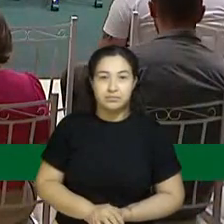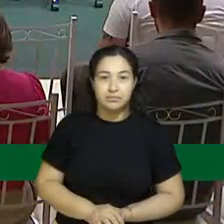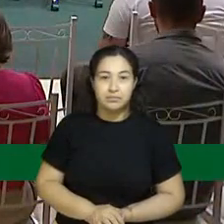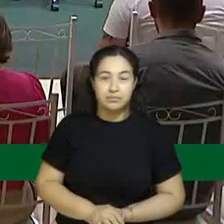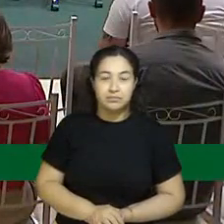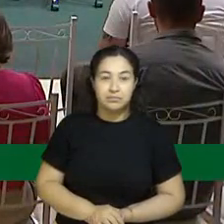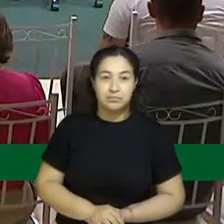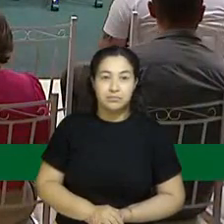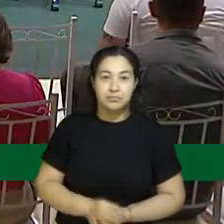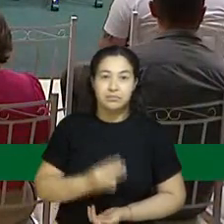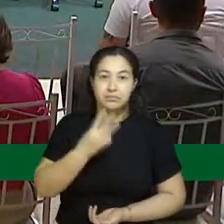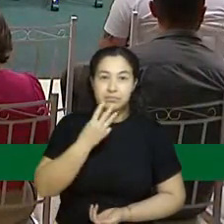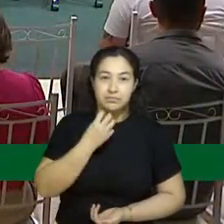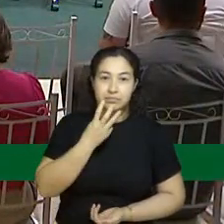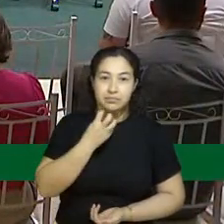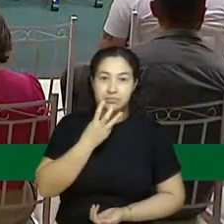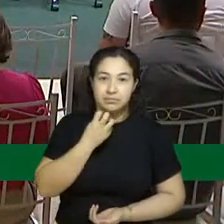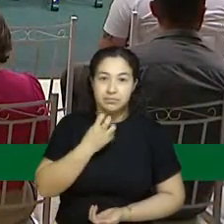Deputado Marquito.